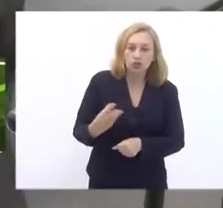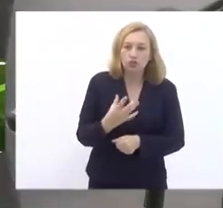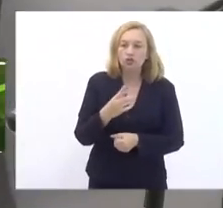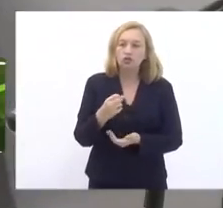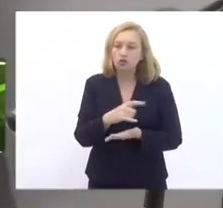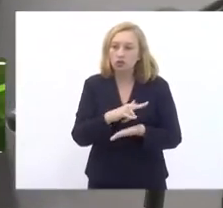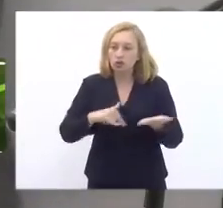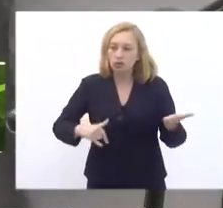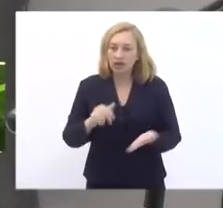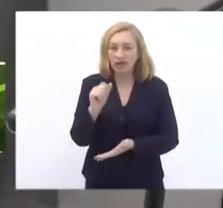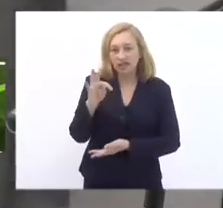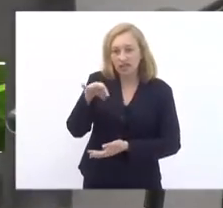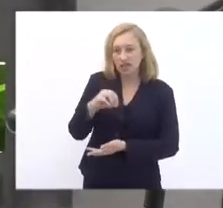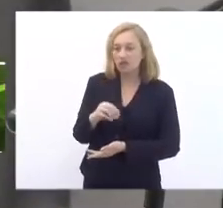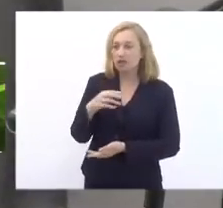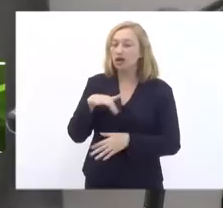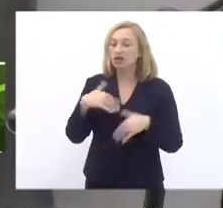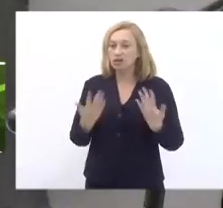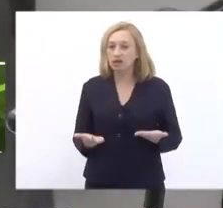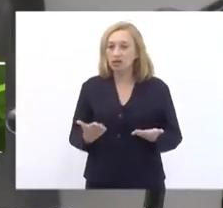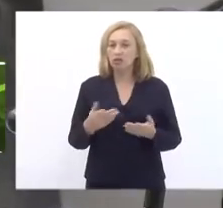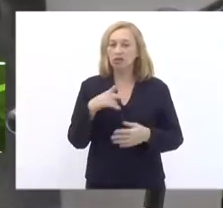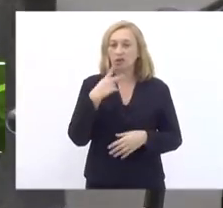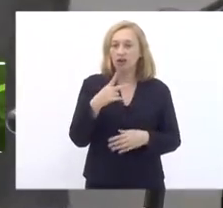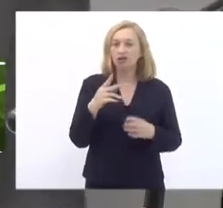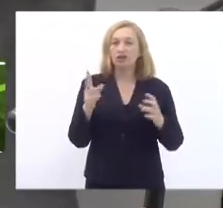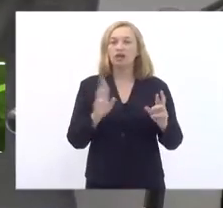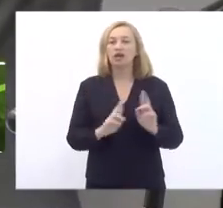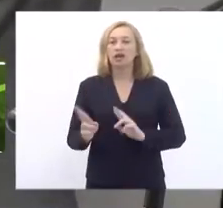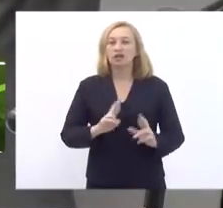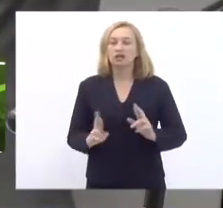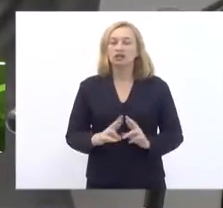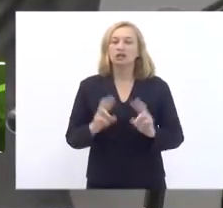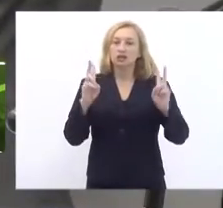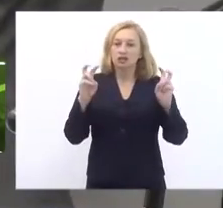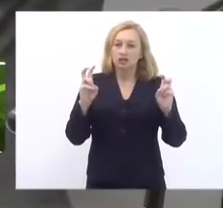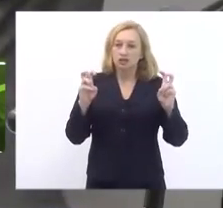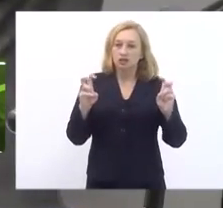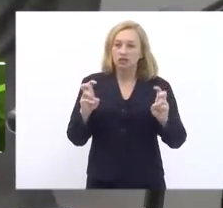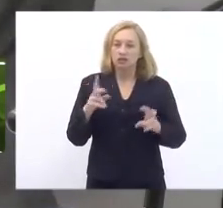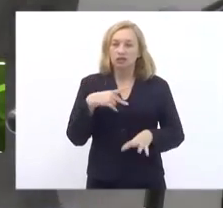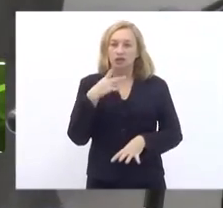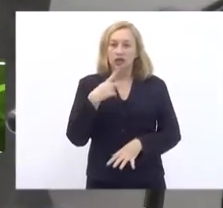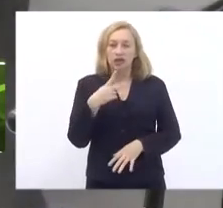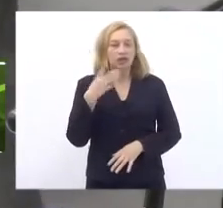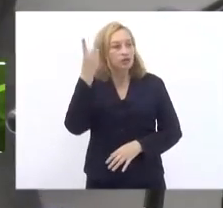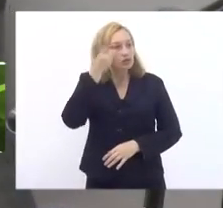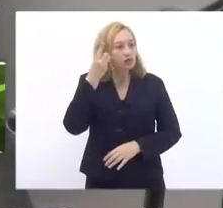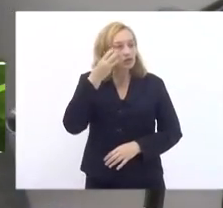eu complementaria, em relação às questões levantadas pelo deputado Valdeque,